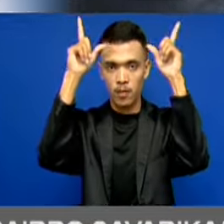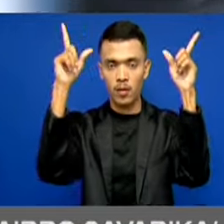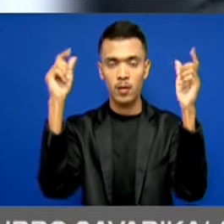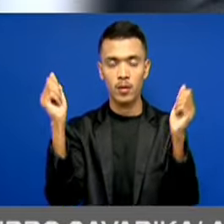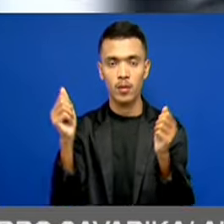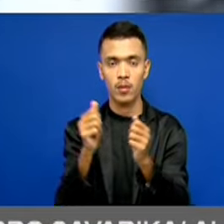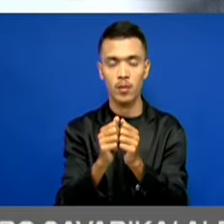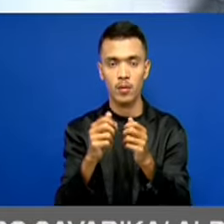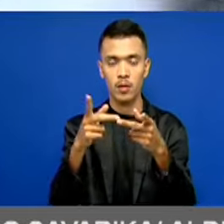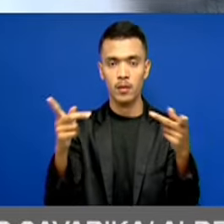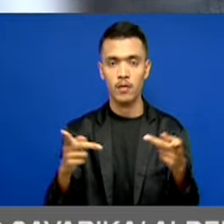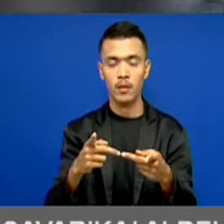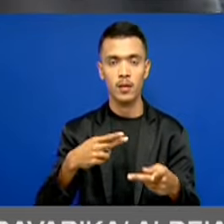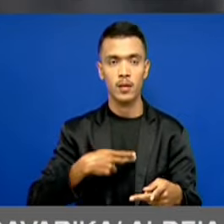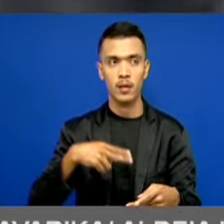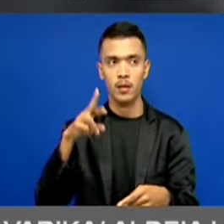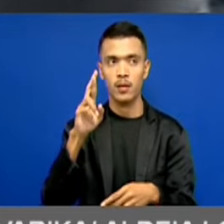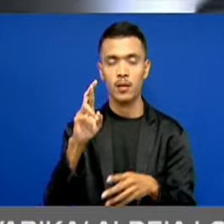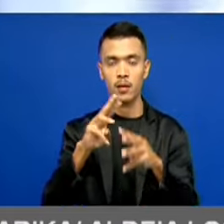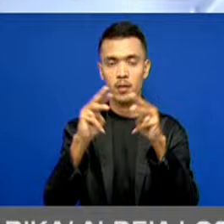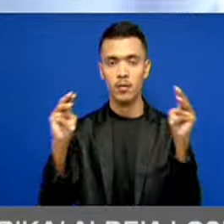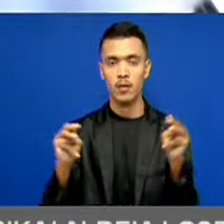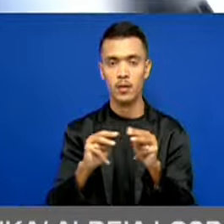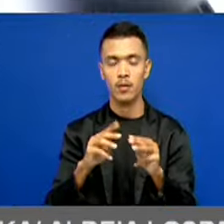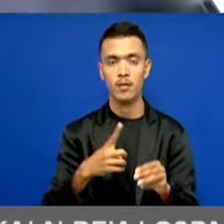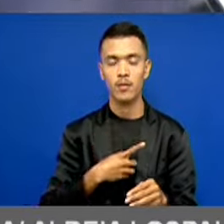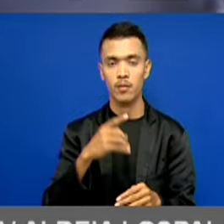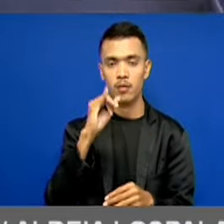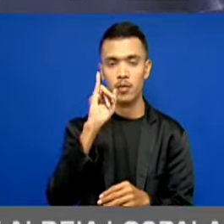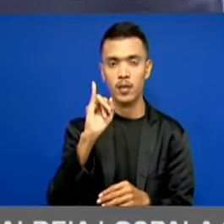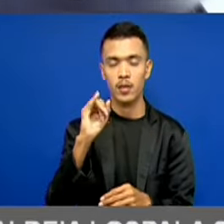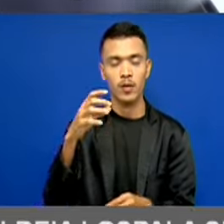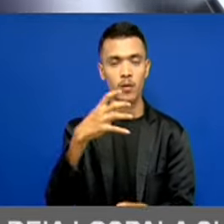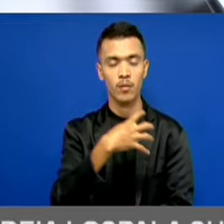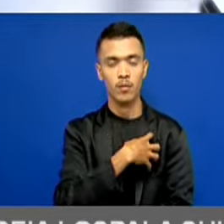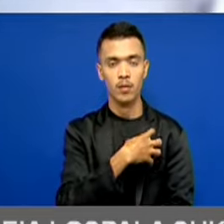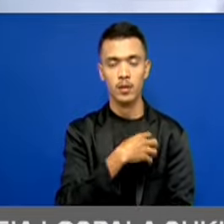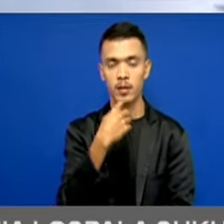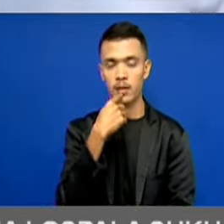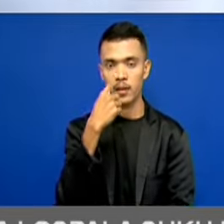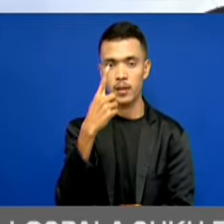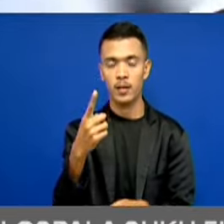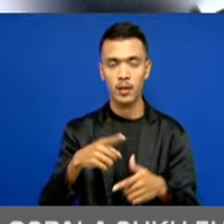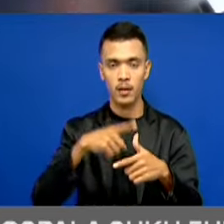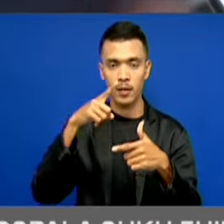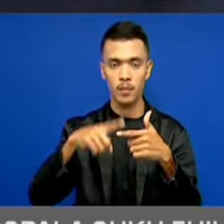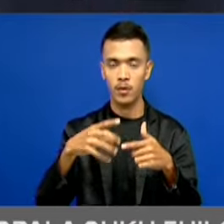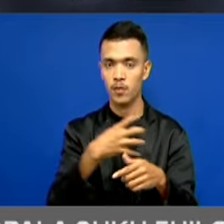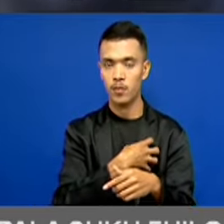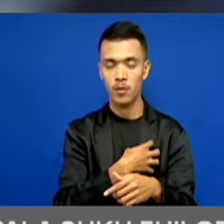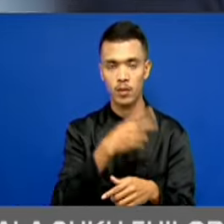a localização ia era município dele. Superintendente Polícia João Belo Hateten, foi em Polícia